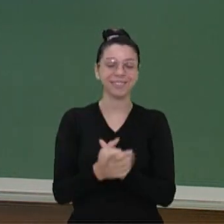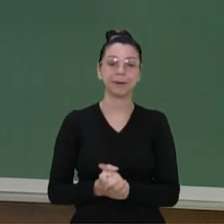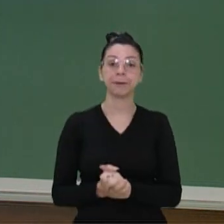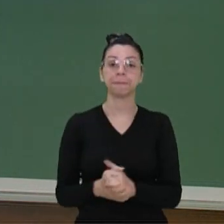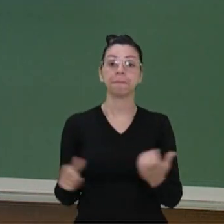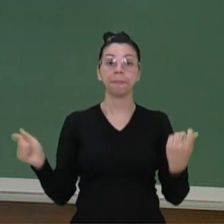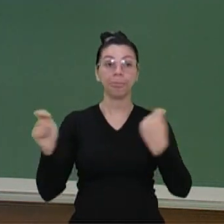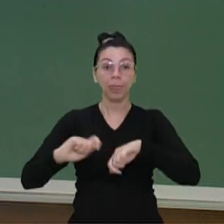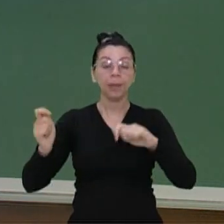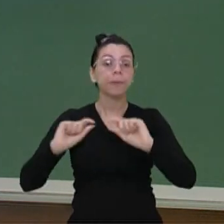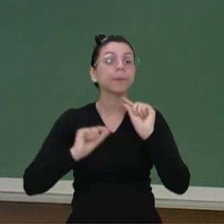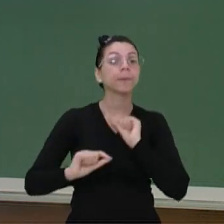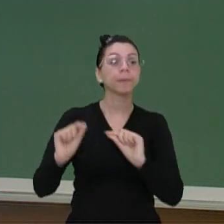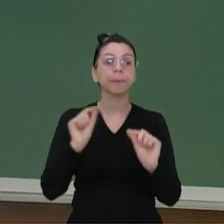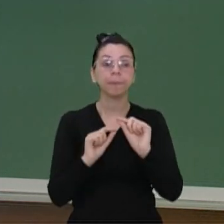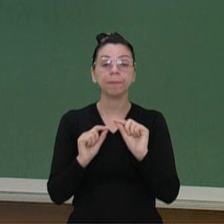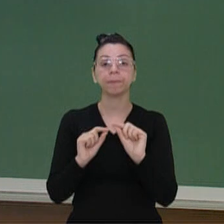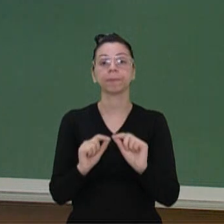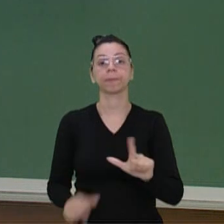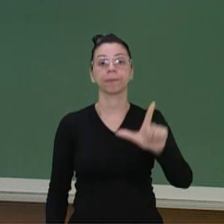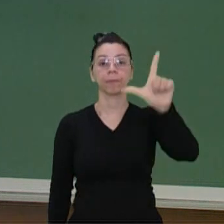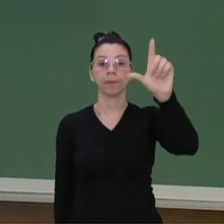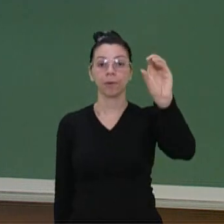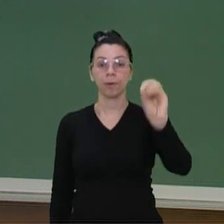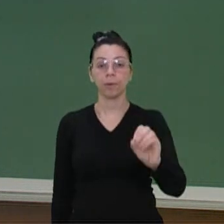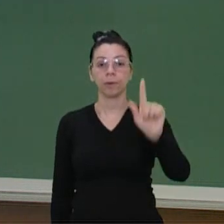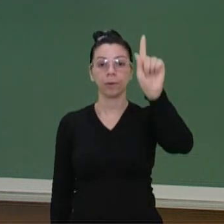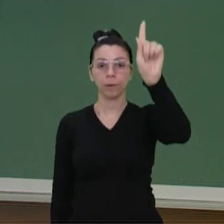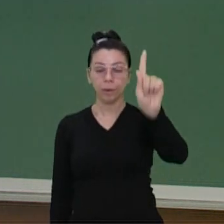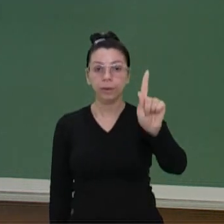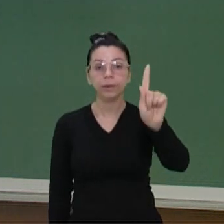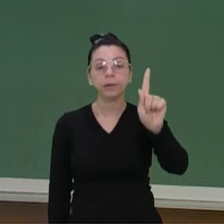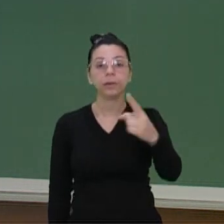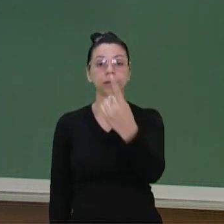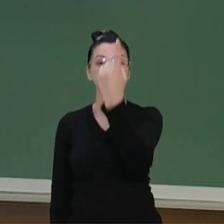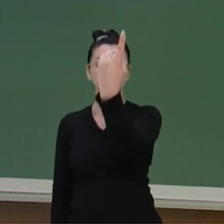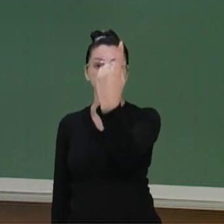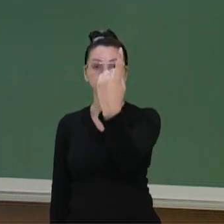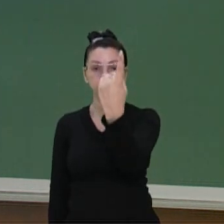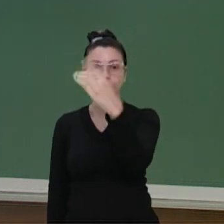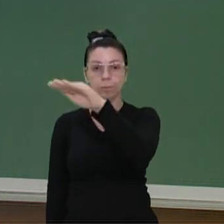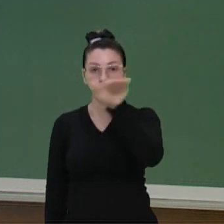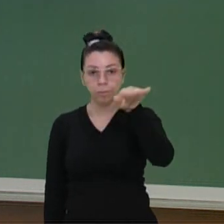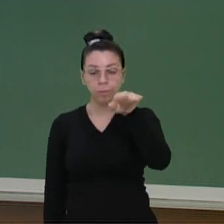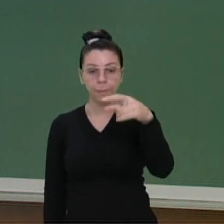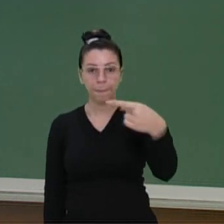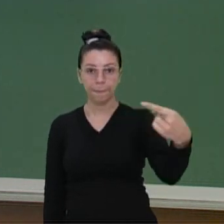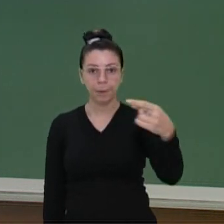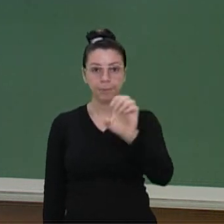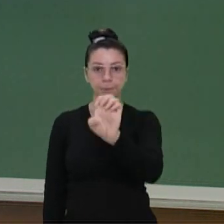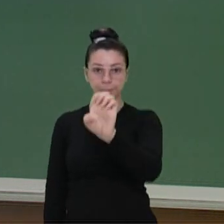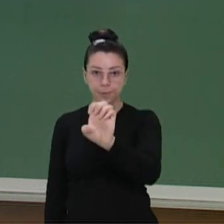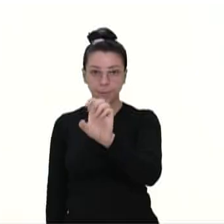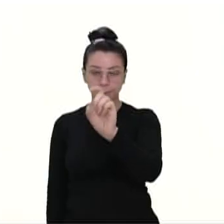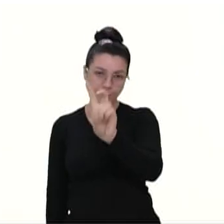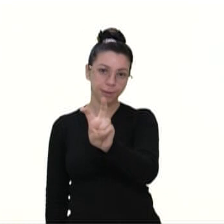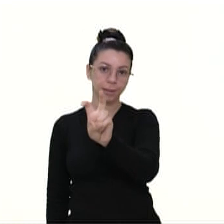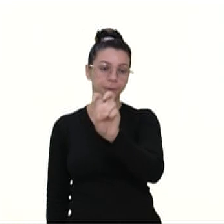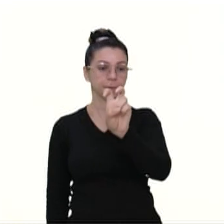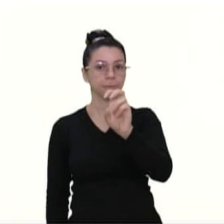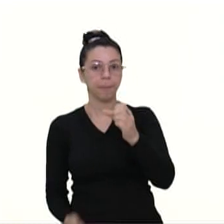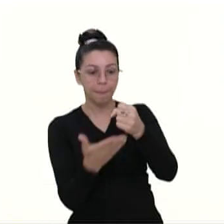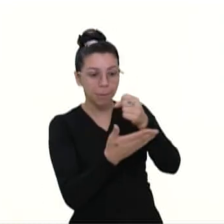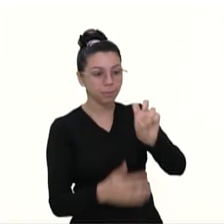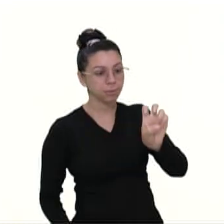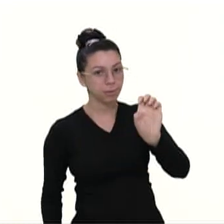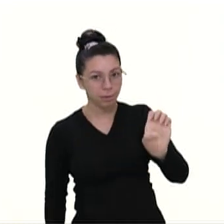a propriedade, log de 1 menos log de 5. Mantenha a base E. Aplicou a propriedade. Log